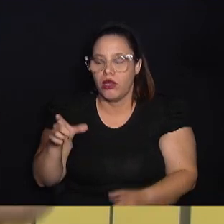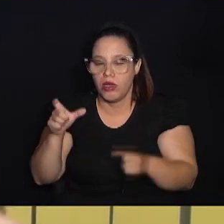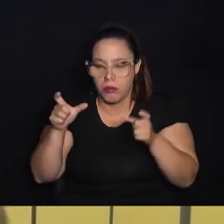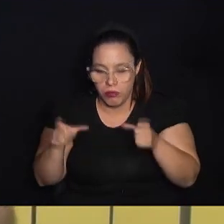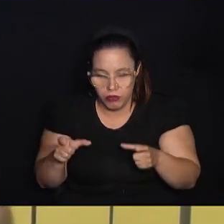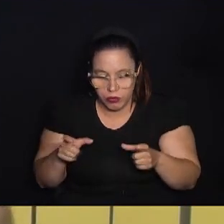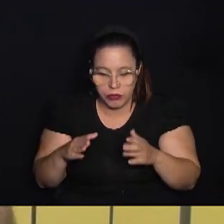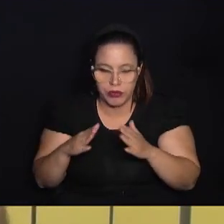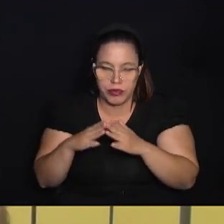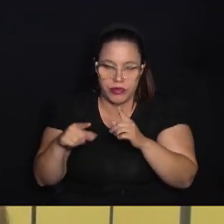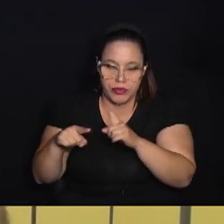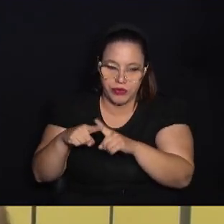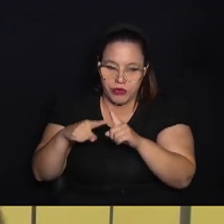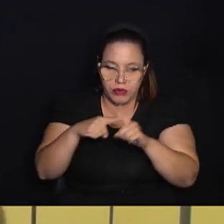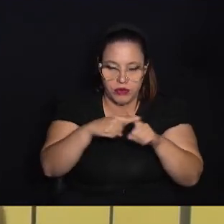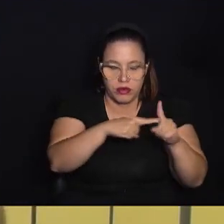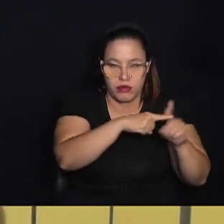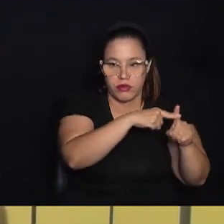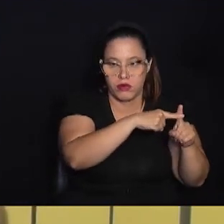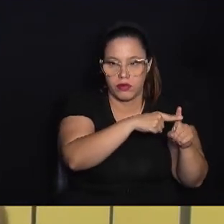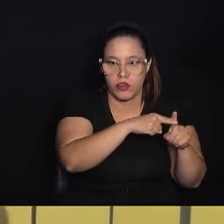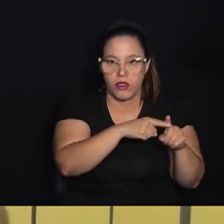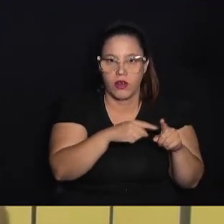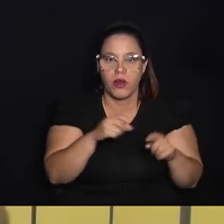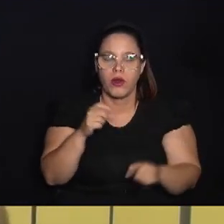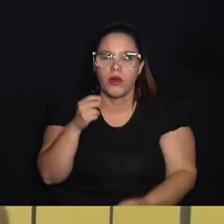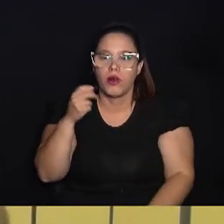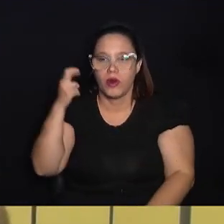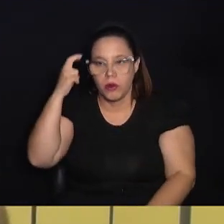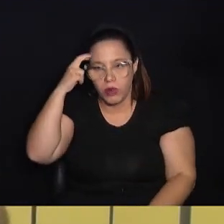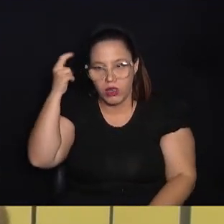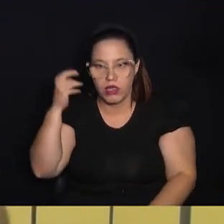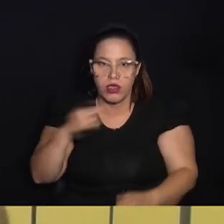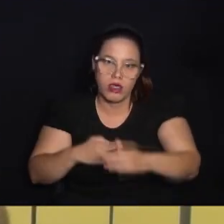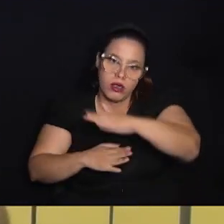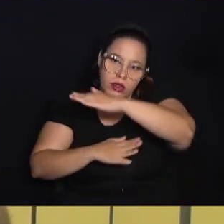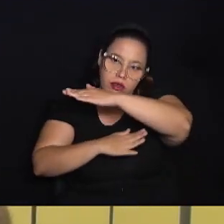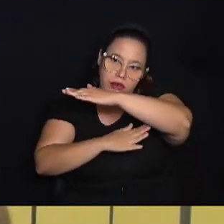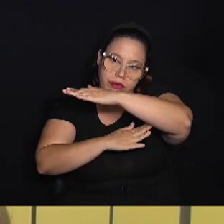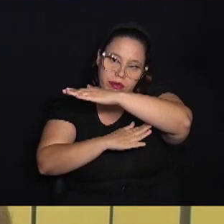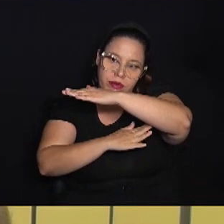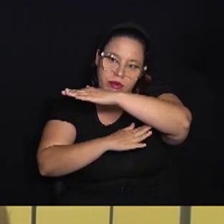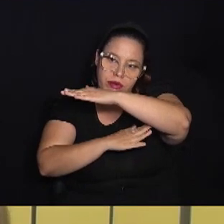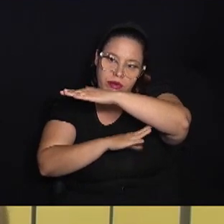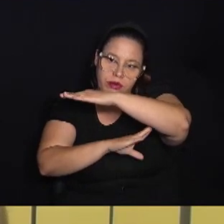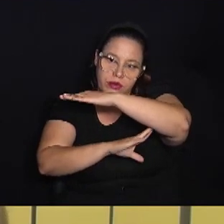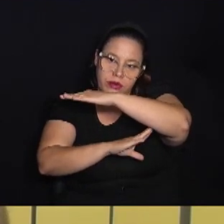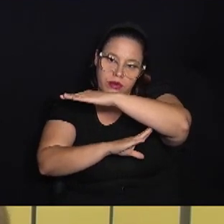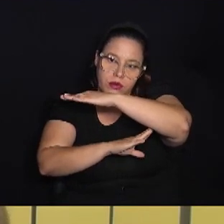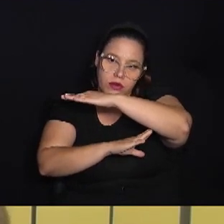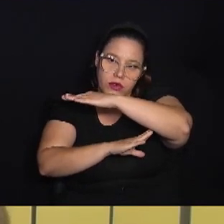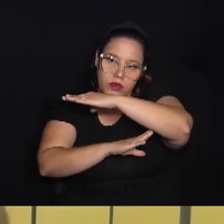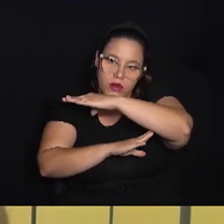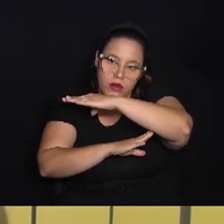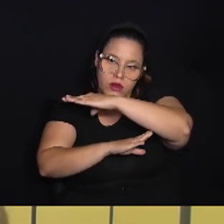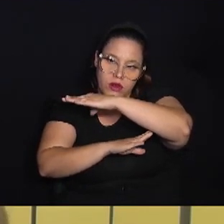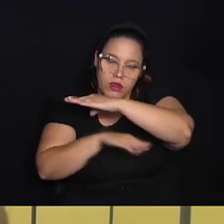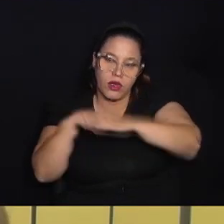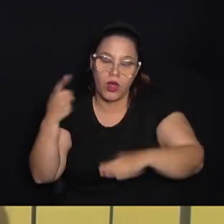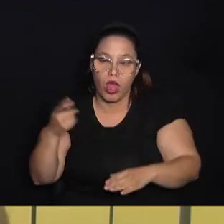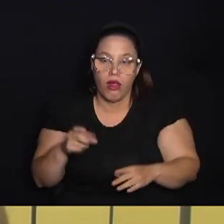uma ideia Nossa aqui para Câmara mas a gente tem provavelmente eh no próximo semestre a